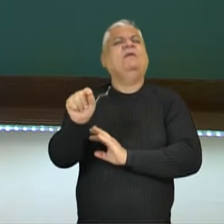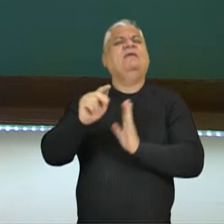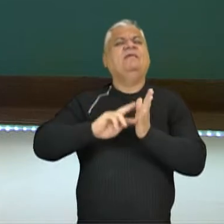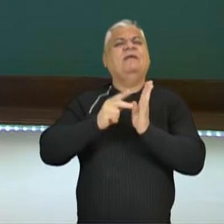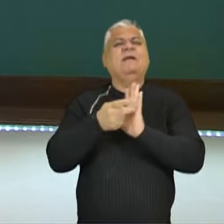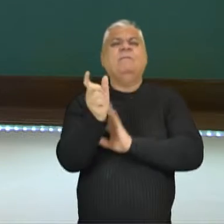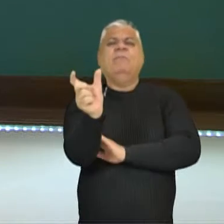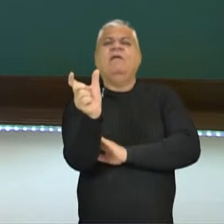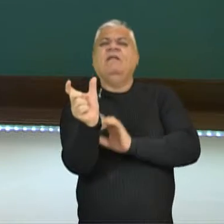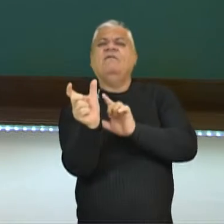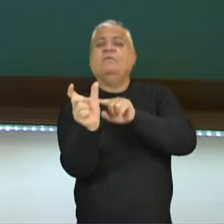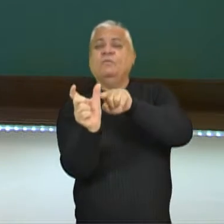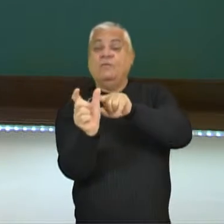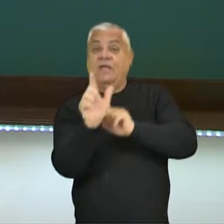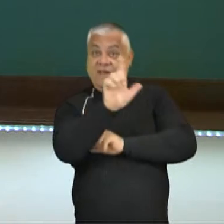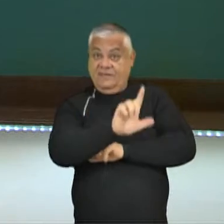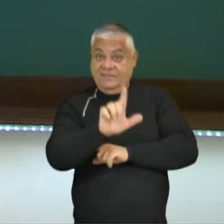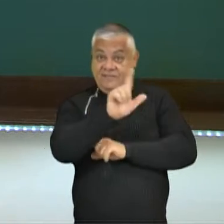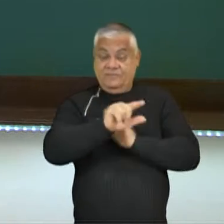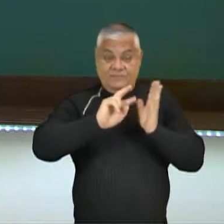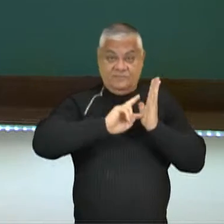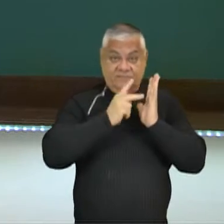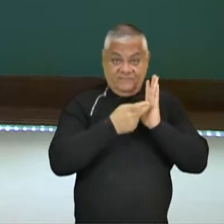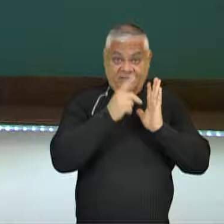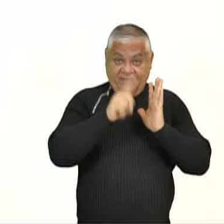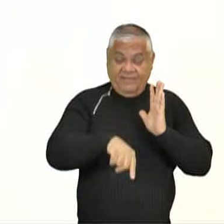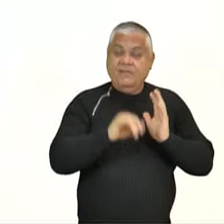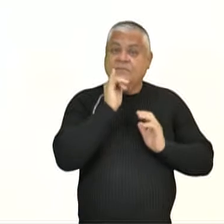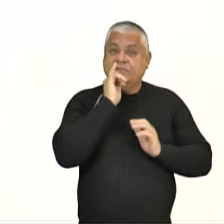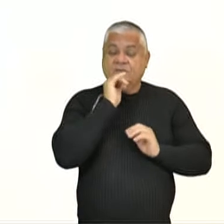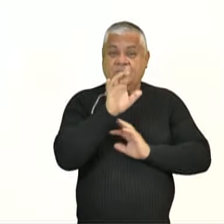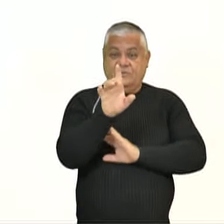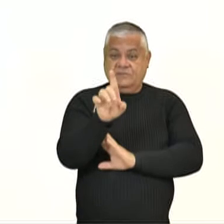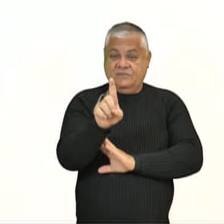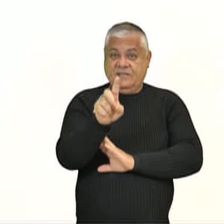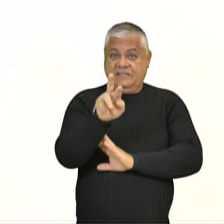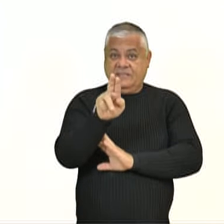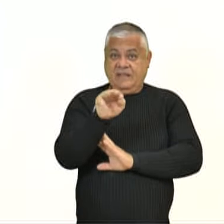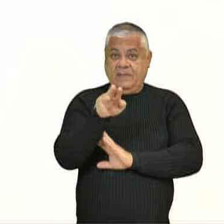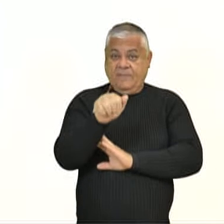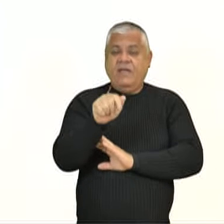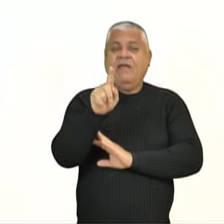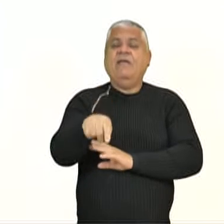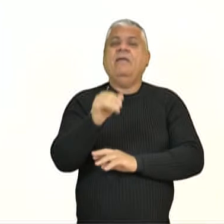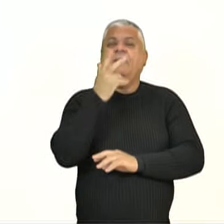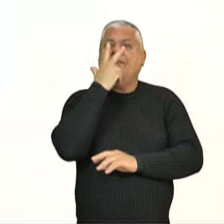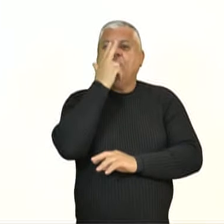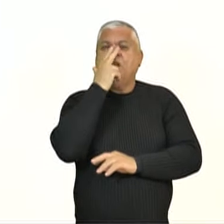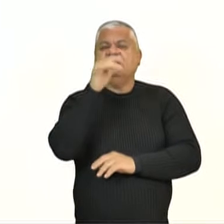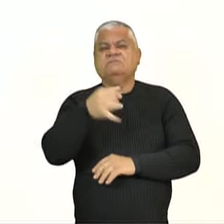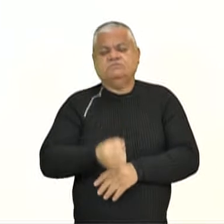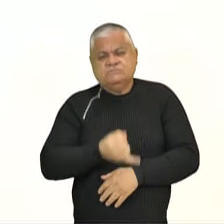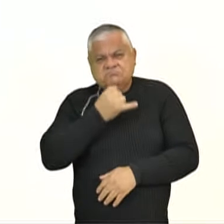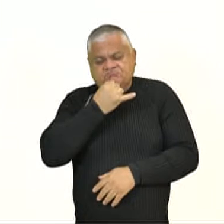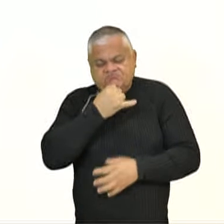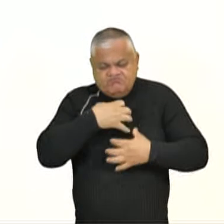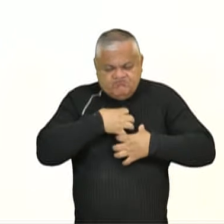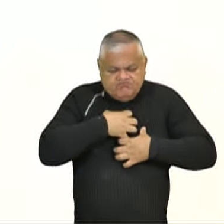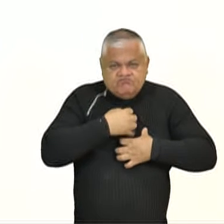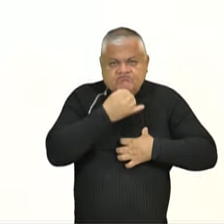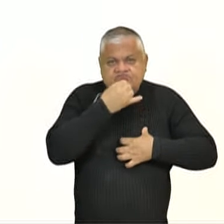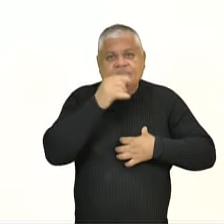significa? Na literatura tem um outro significado. Drama, no senso comum, é interpretado como uma história triste, não